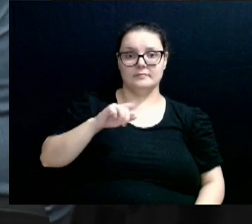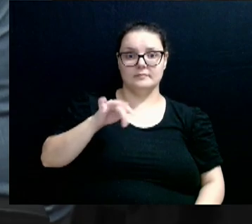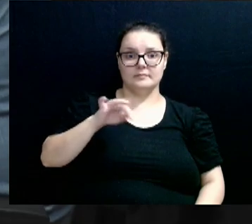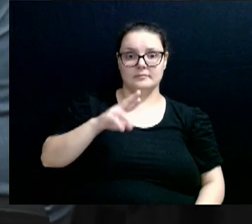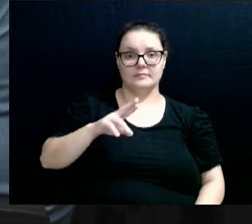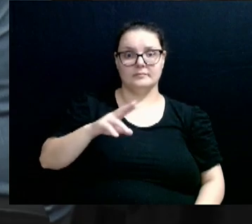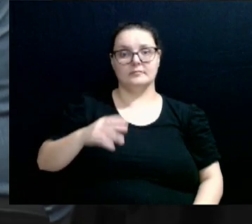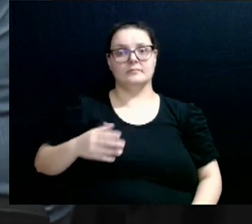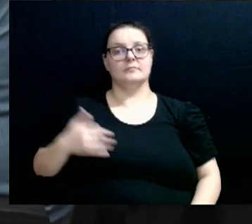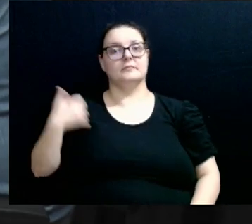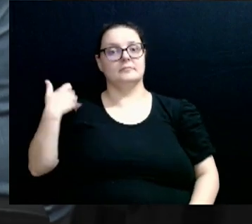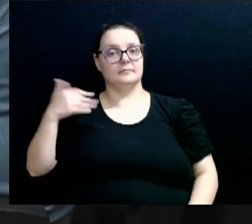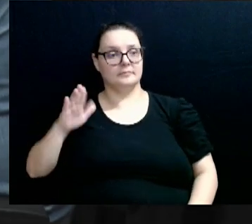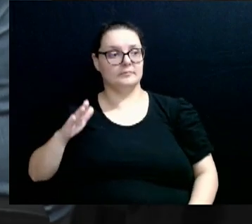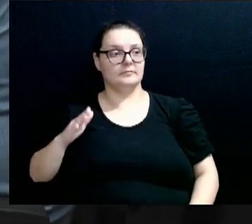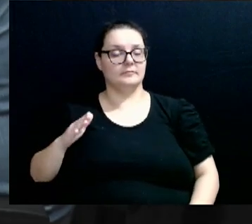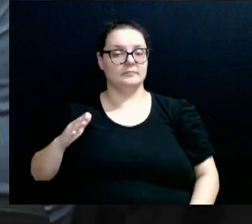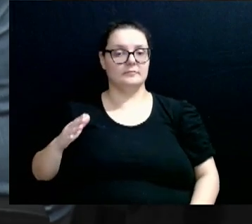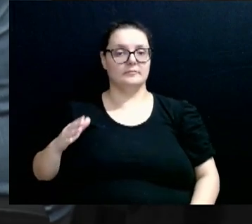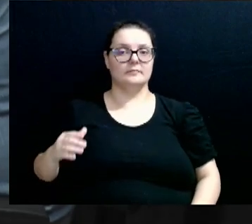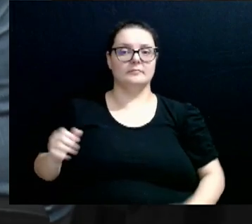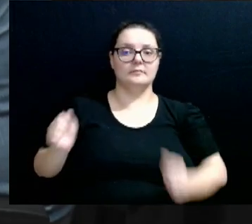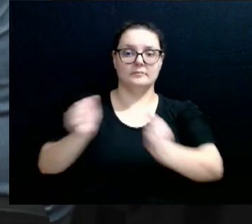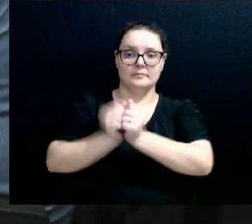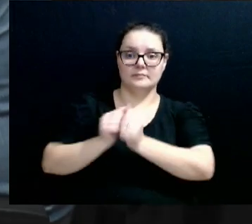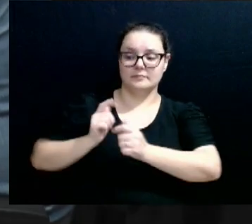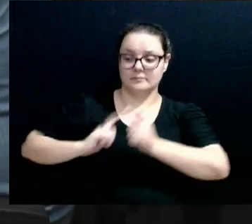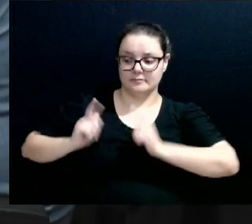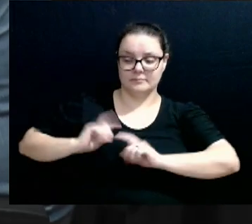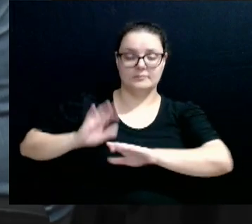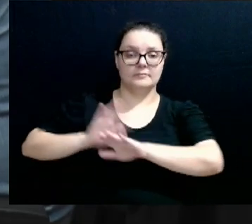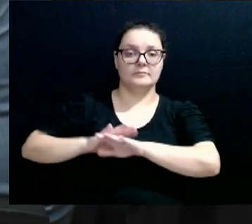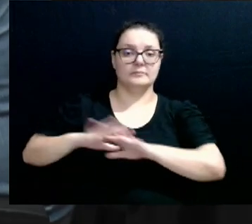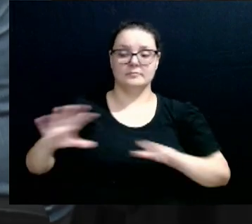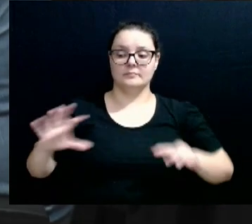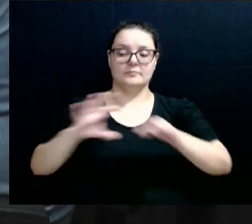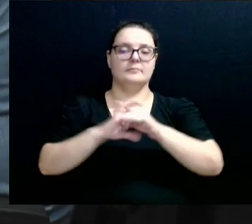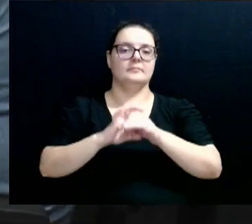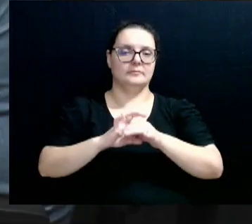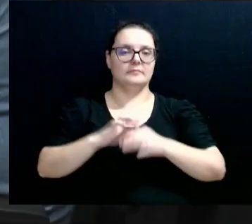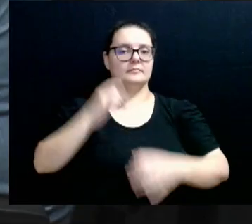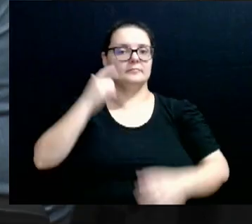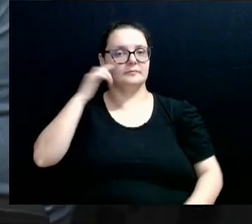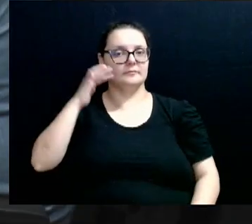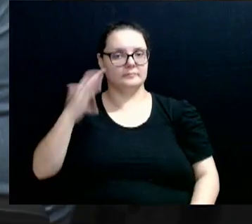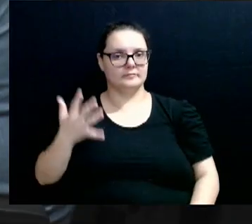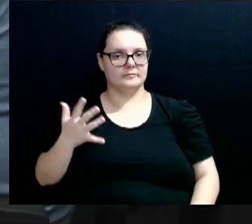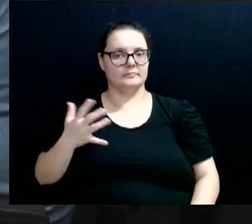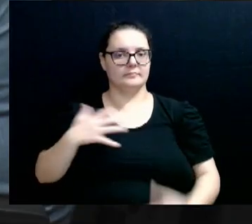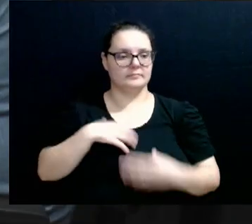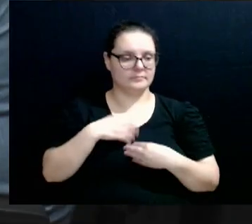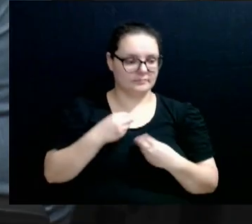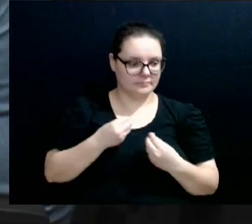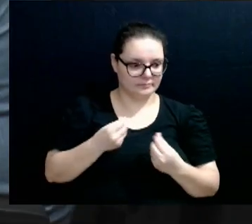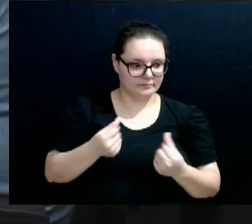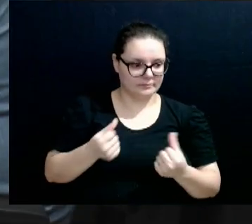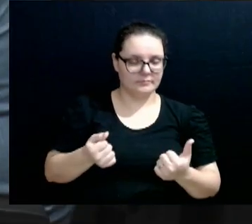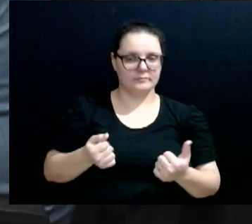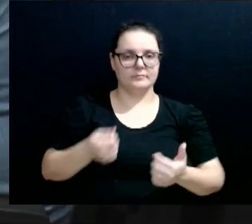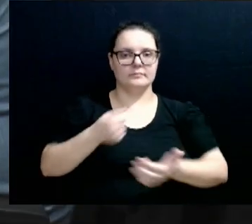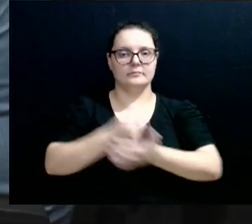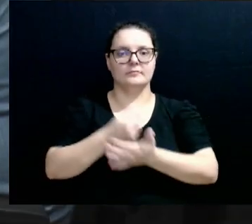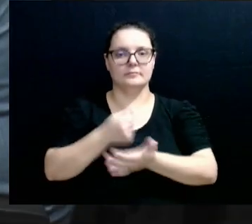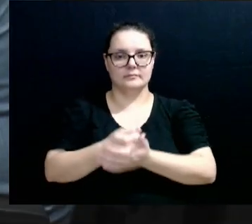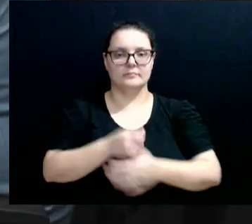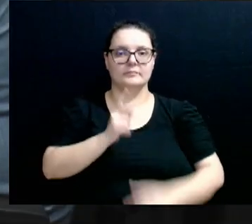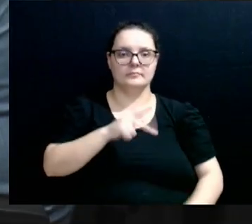como gestor, né? Eu penso que a sensibilidade, né, que é exigida de um professor num cenário